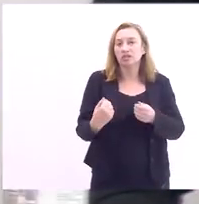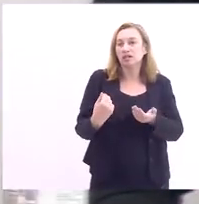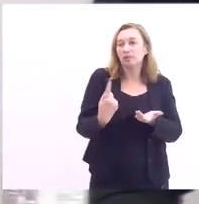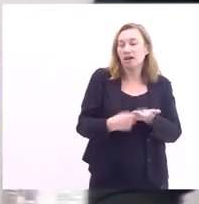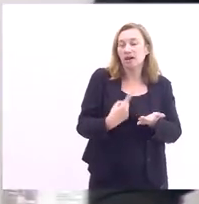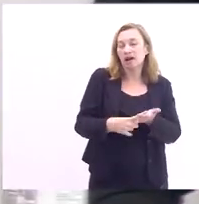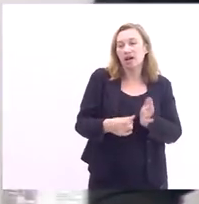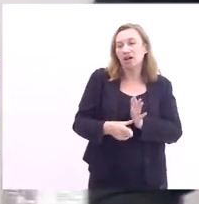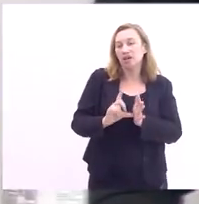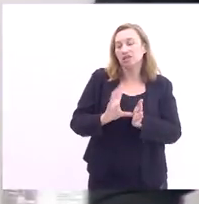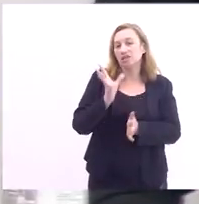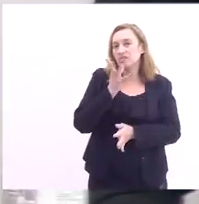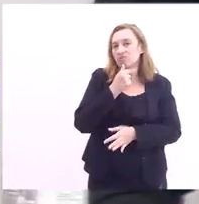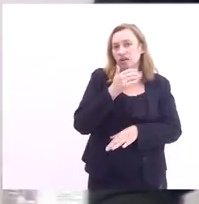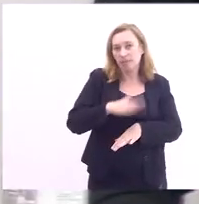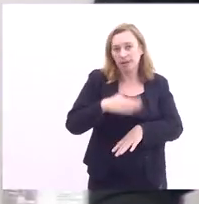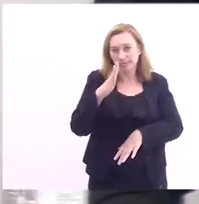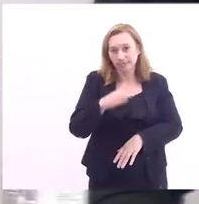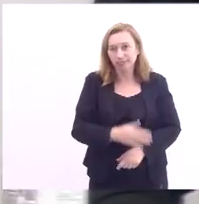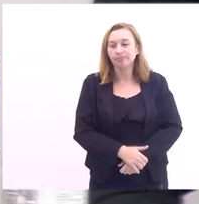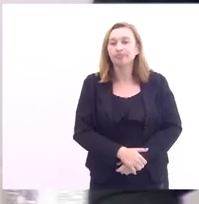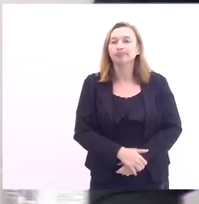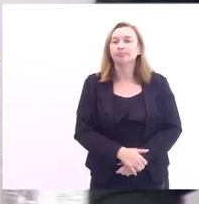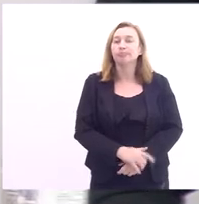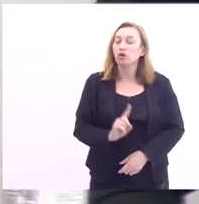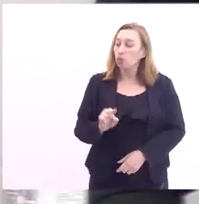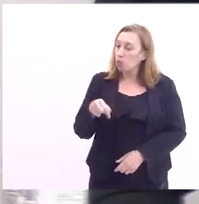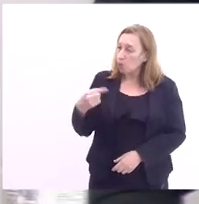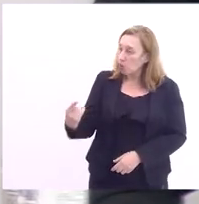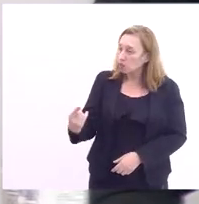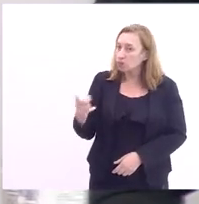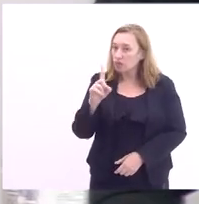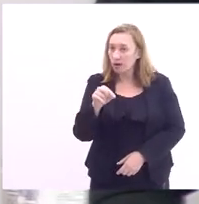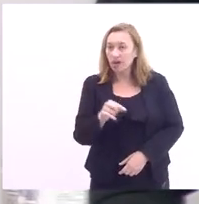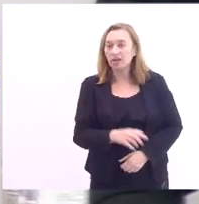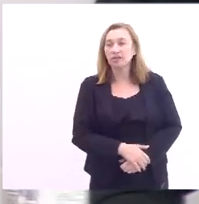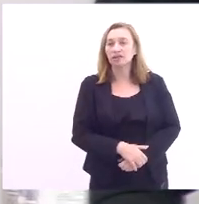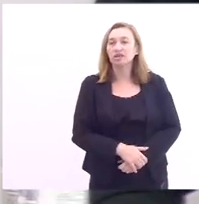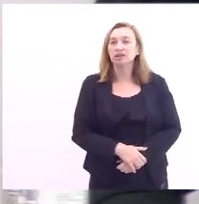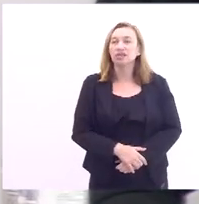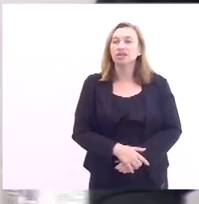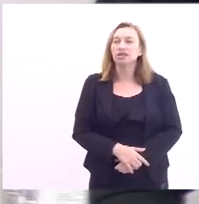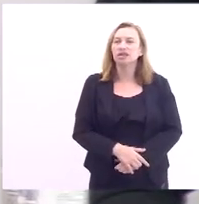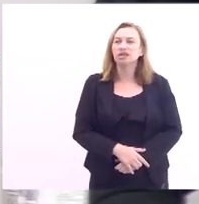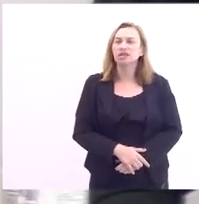antes, que demora tempo, né? O outro lado é as linhas,